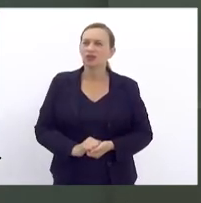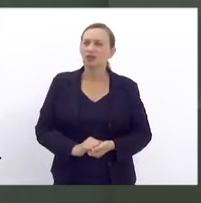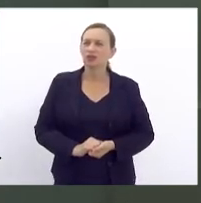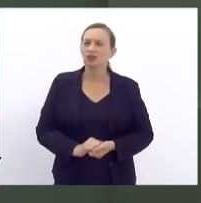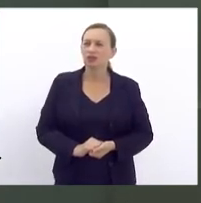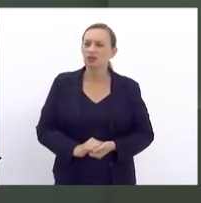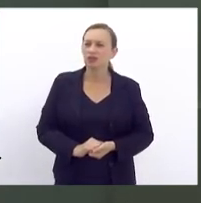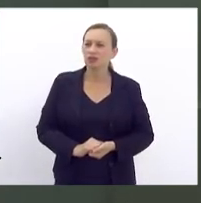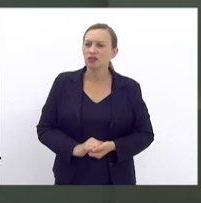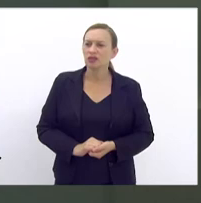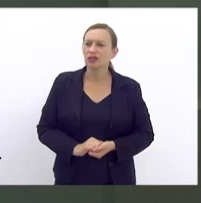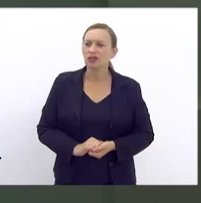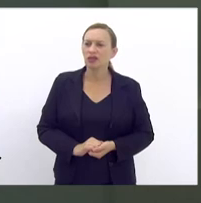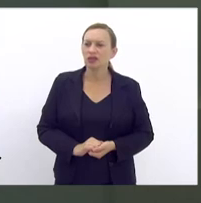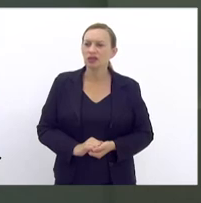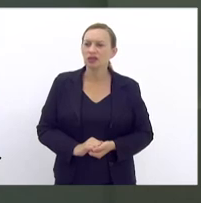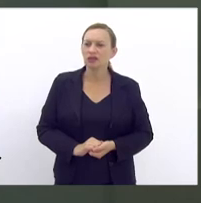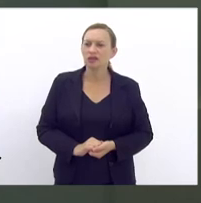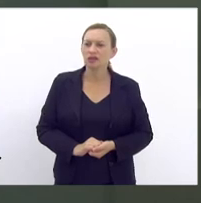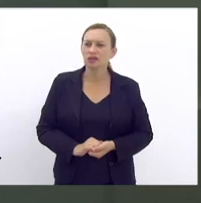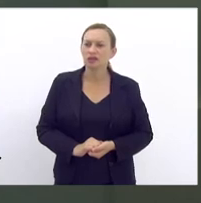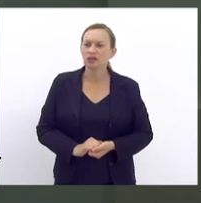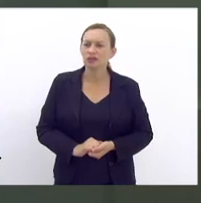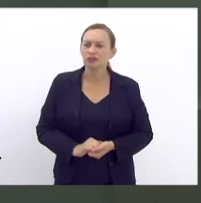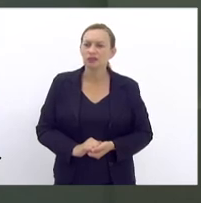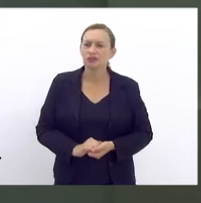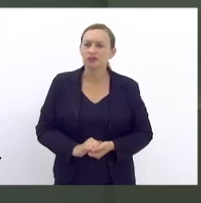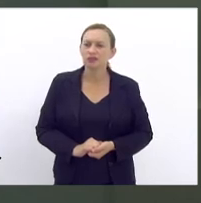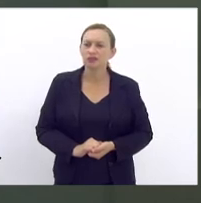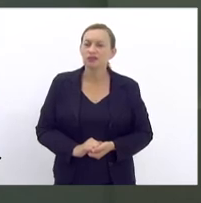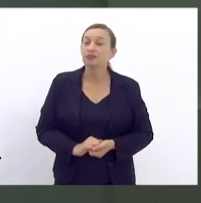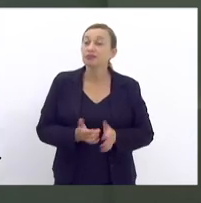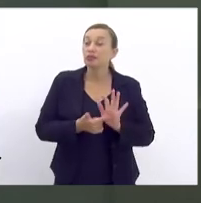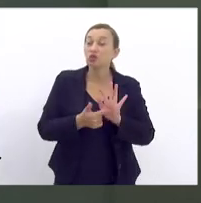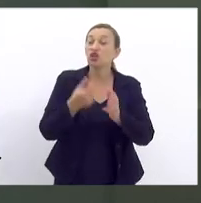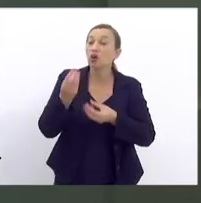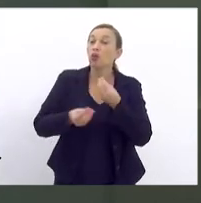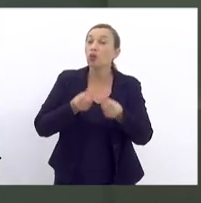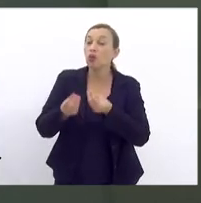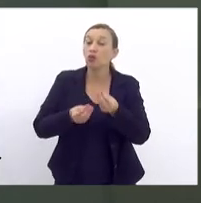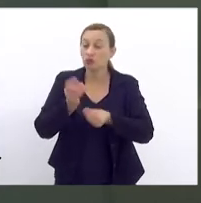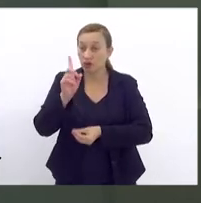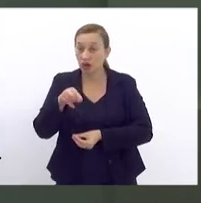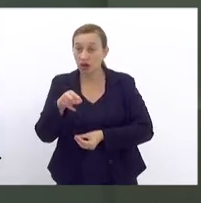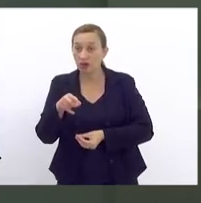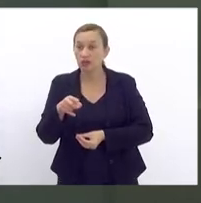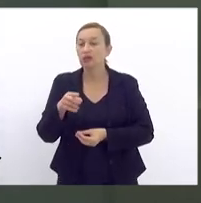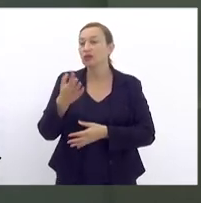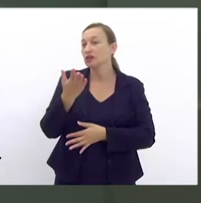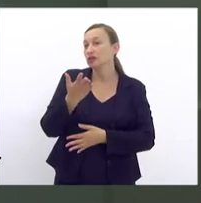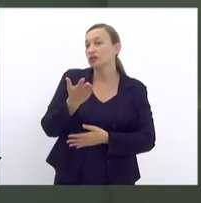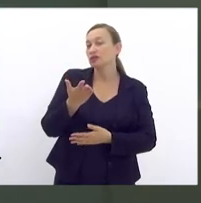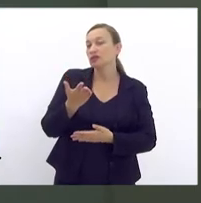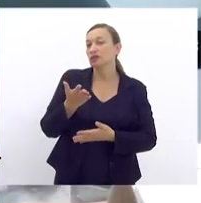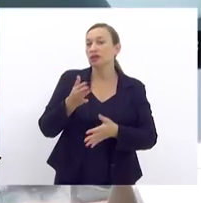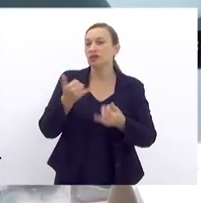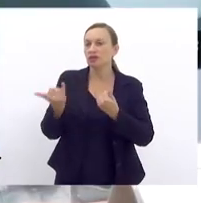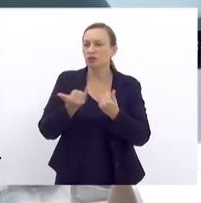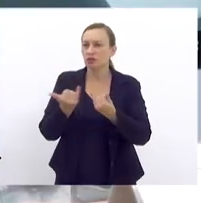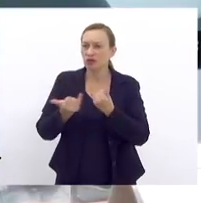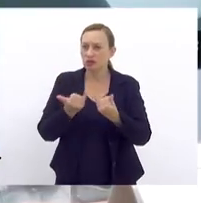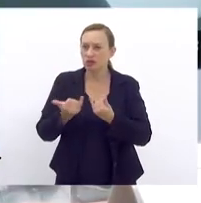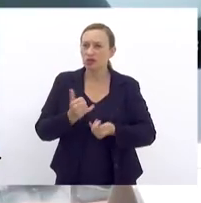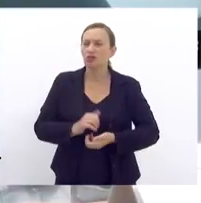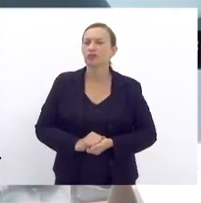É lógico isso é um é uma pequena demonstração para mostrar como funciona e a alimentação da informação vai vai